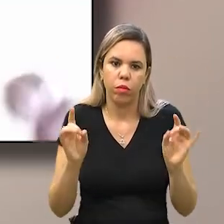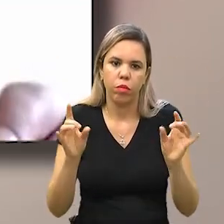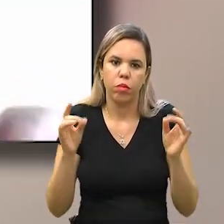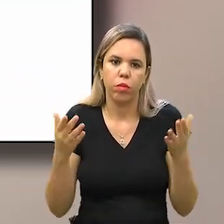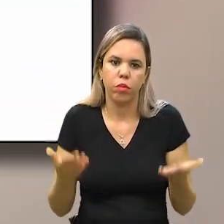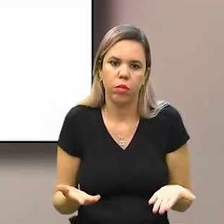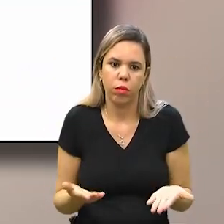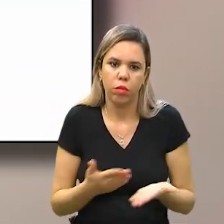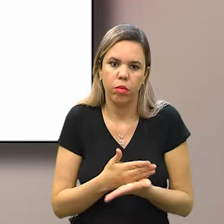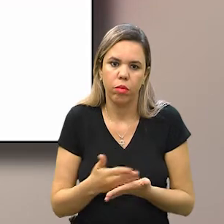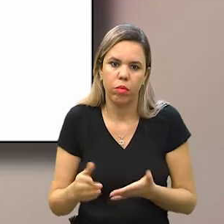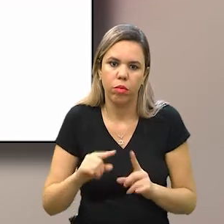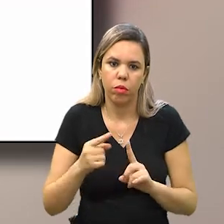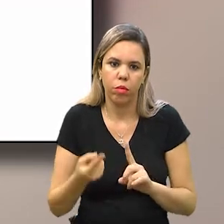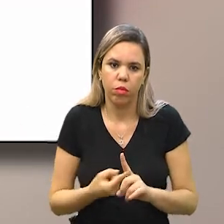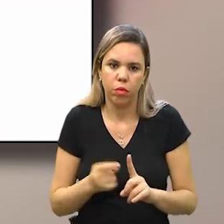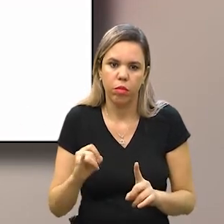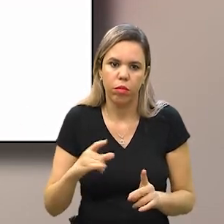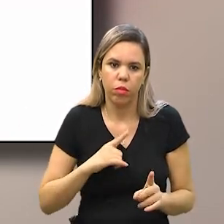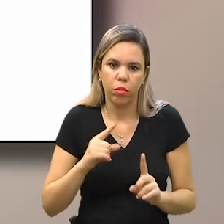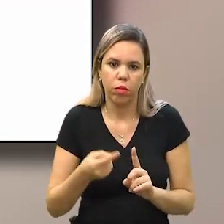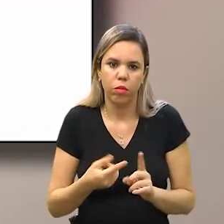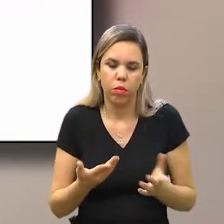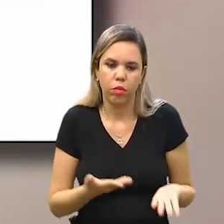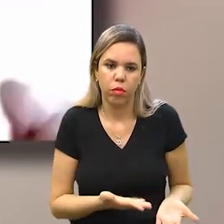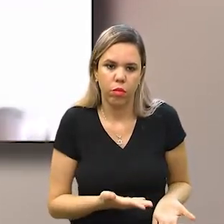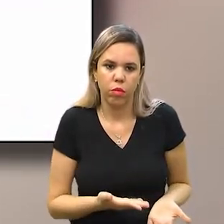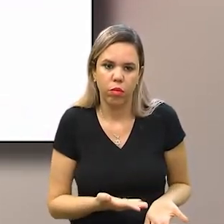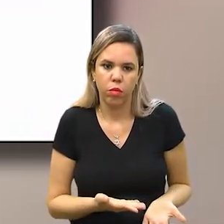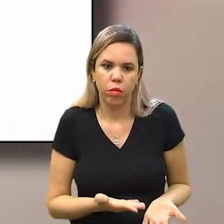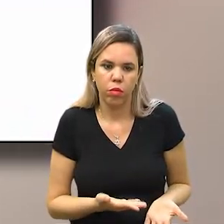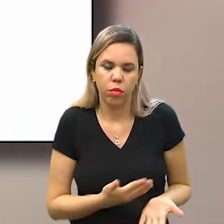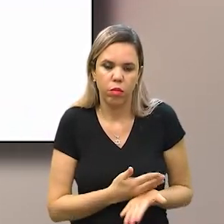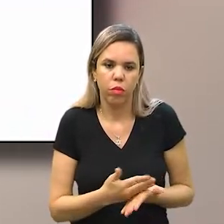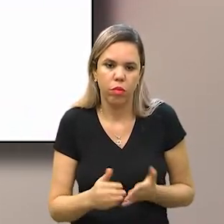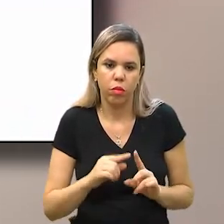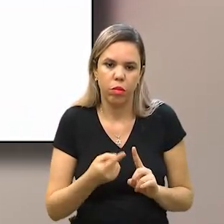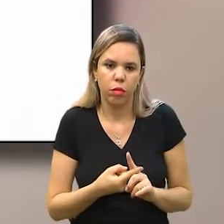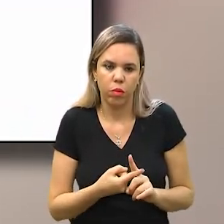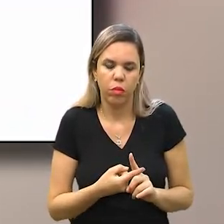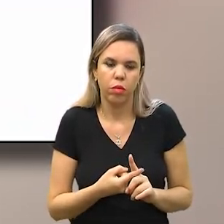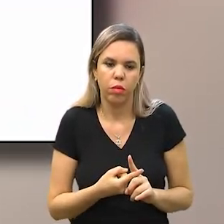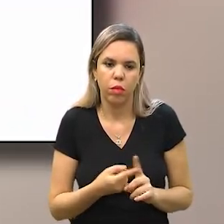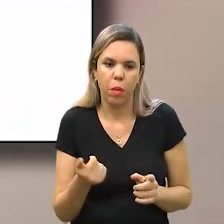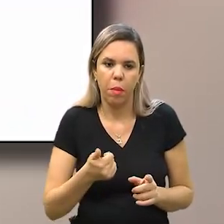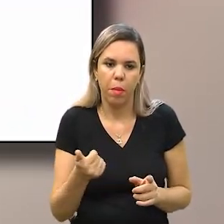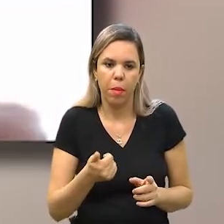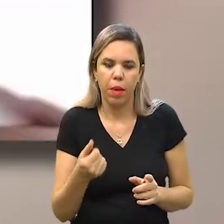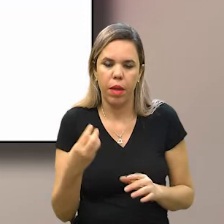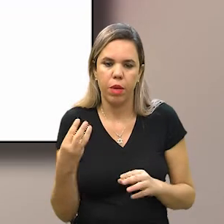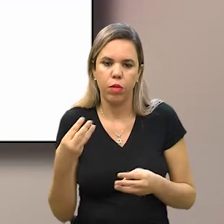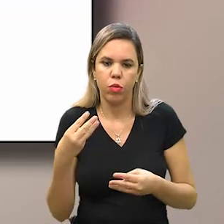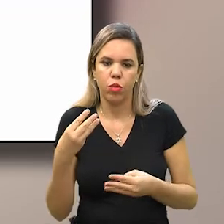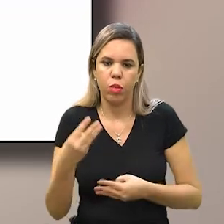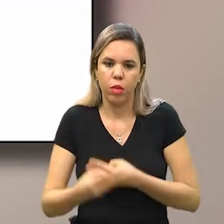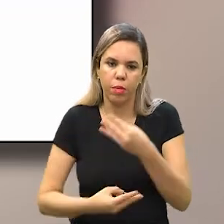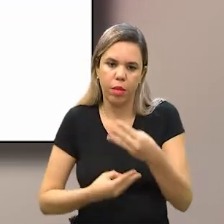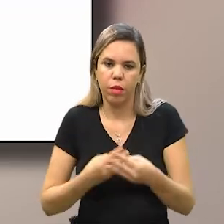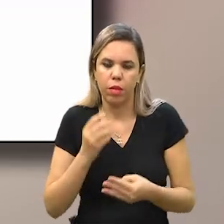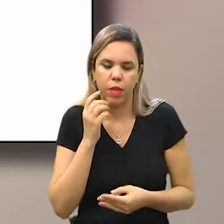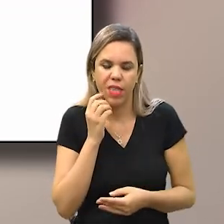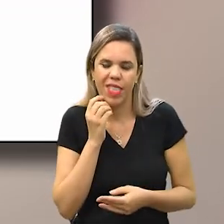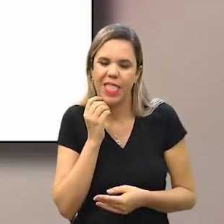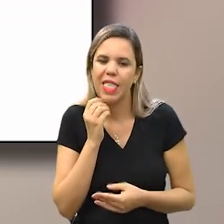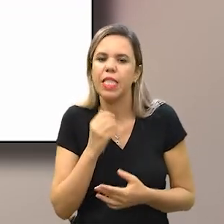em especial no comecinho da gravidez, se ela tiver gestante, naquele começo da gravidez, que a gente chama aqui o primeiro trimestre,